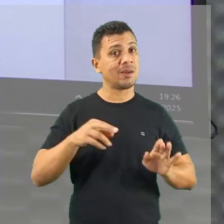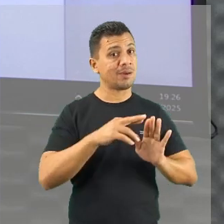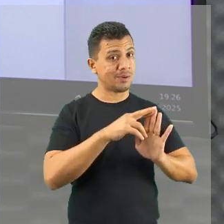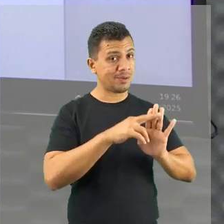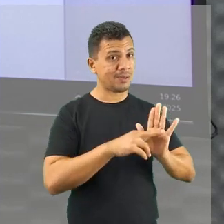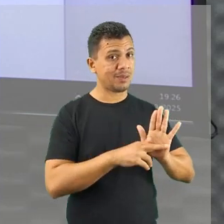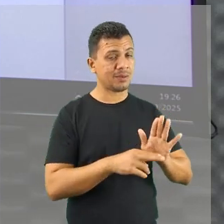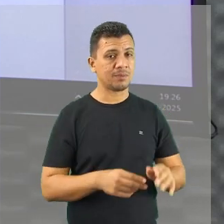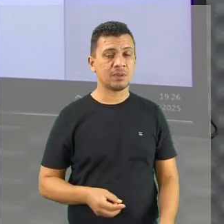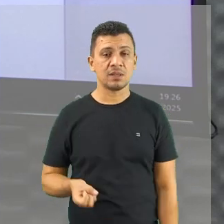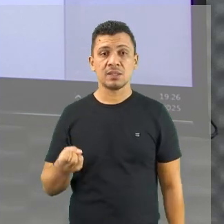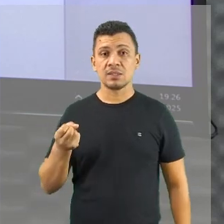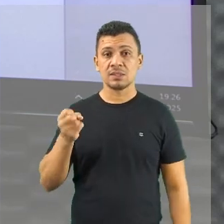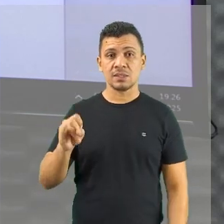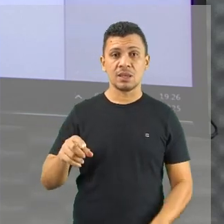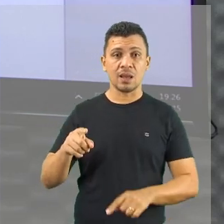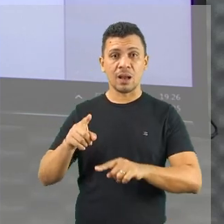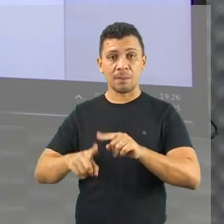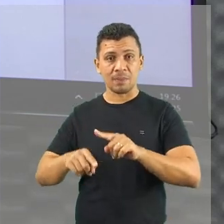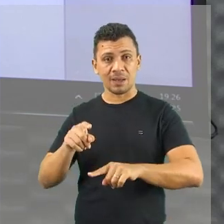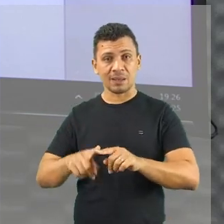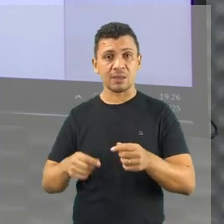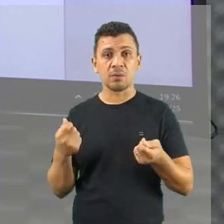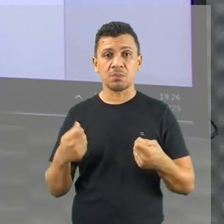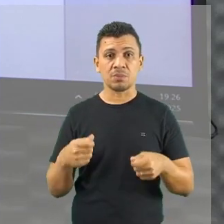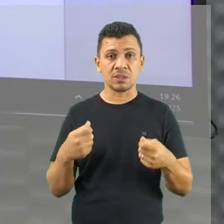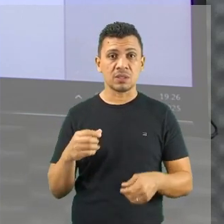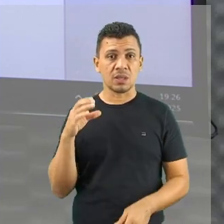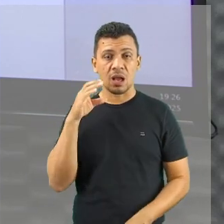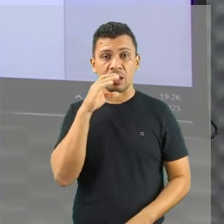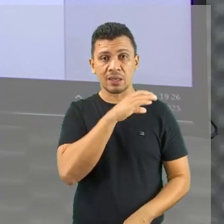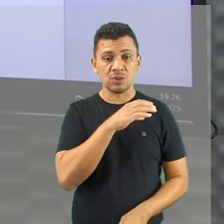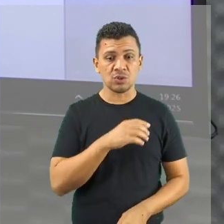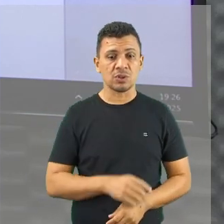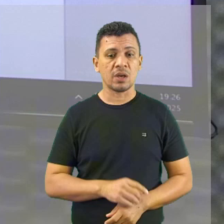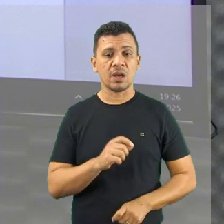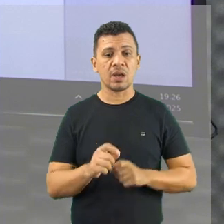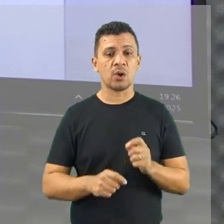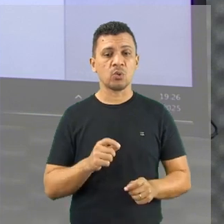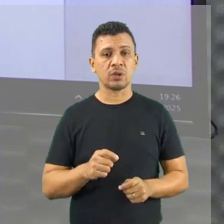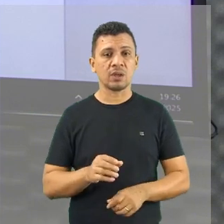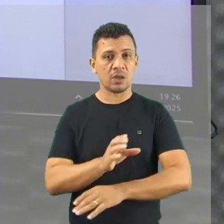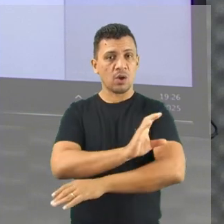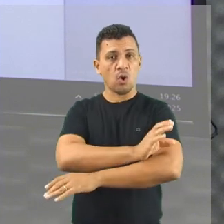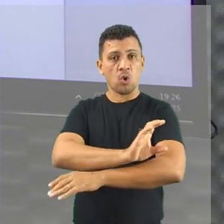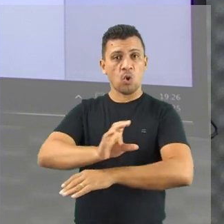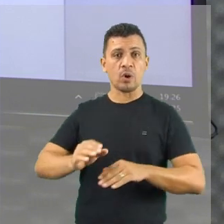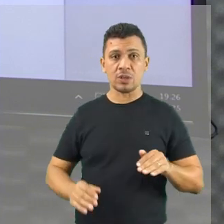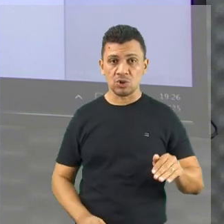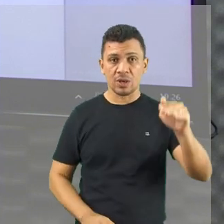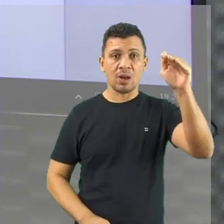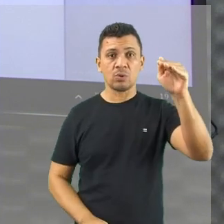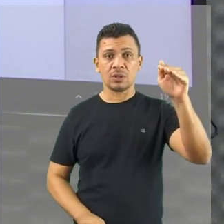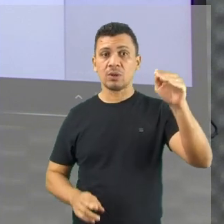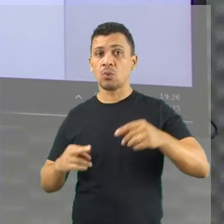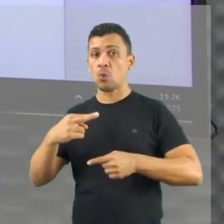Se um aparelho precisa aquecer, corrente alta, a resistência dele é baixa. Se um aparelho